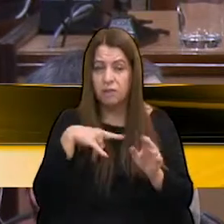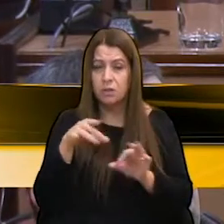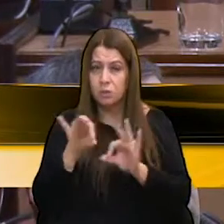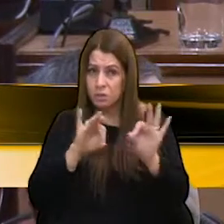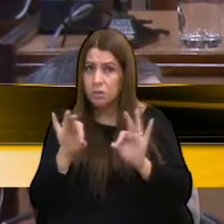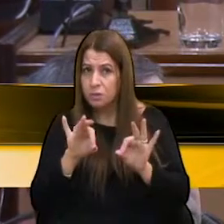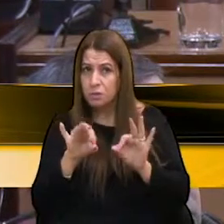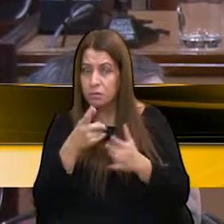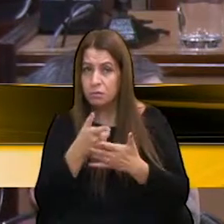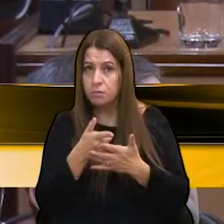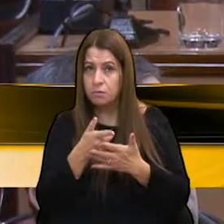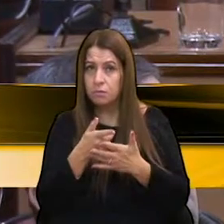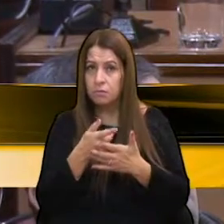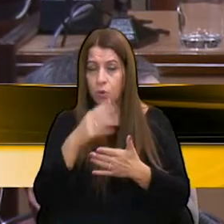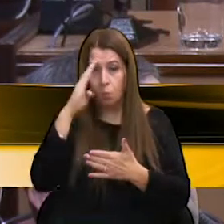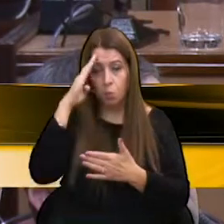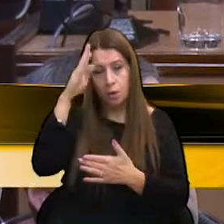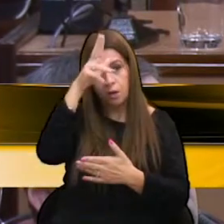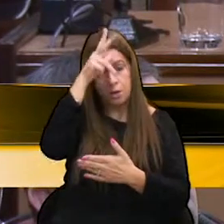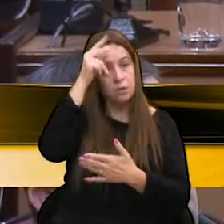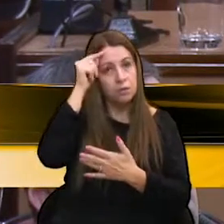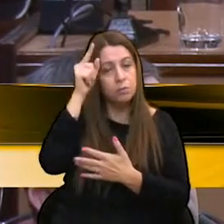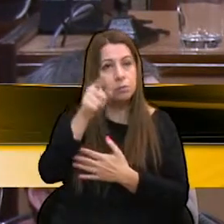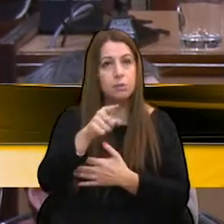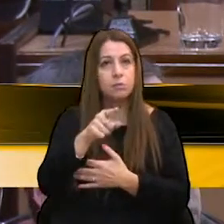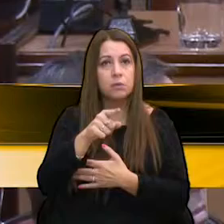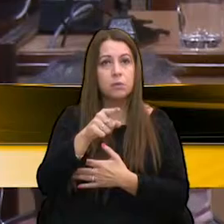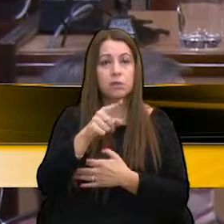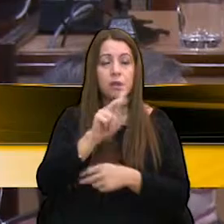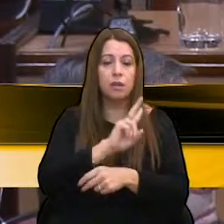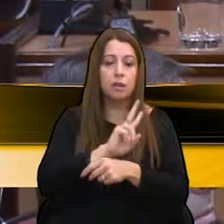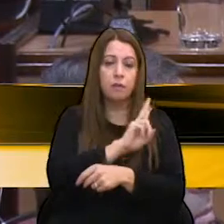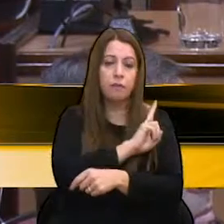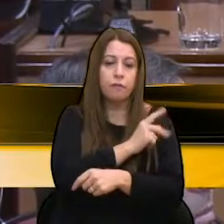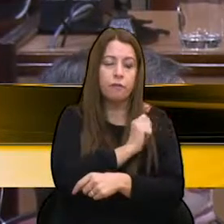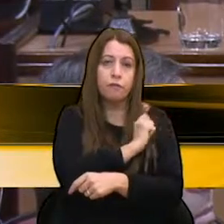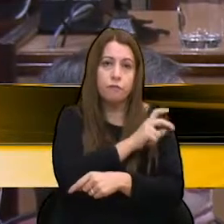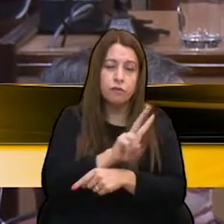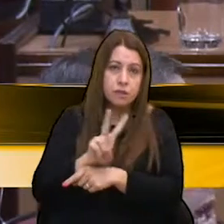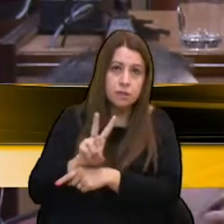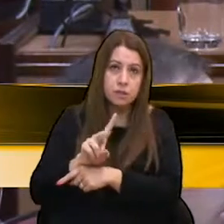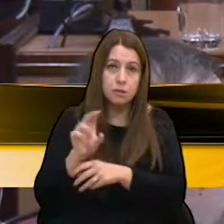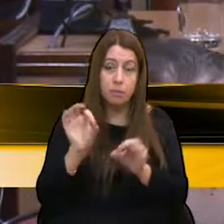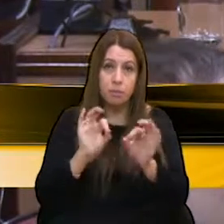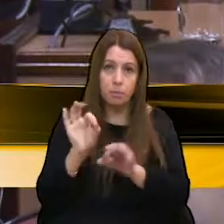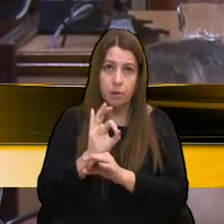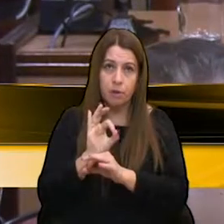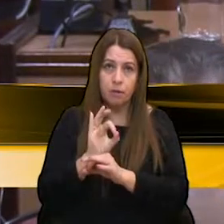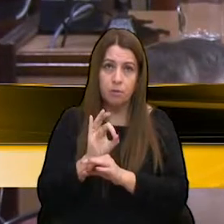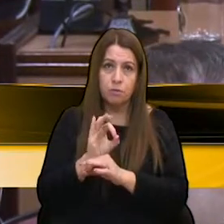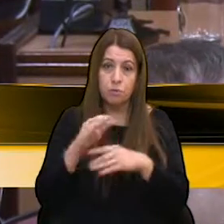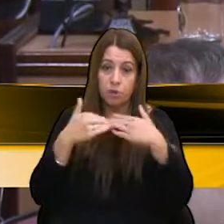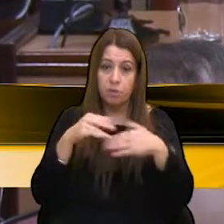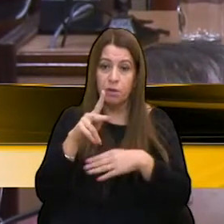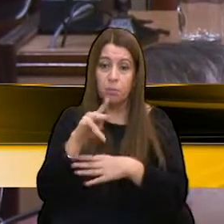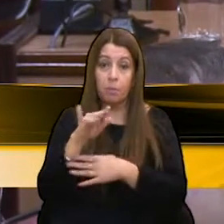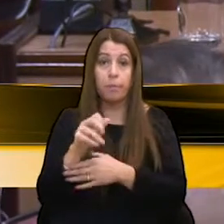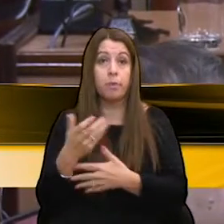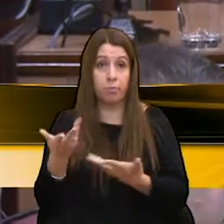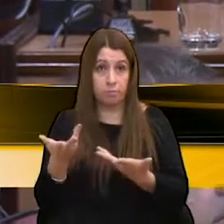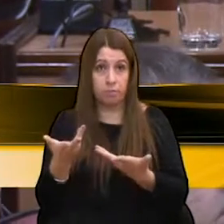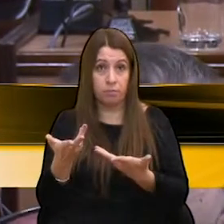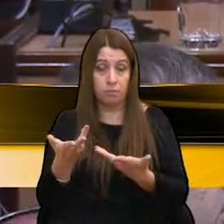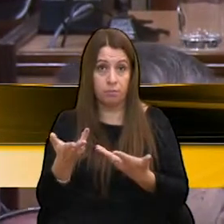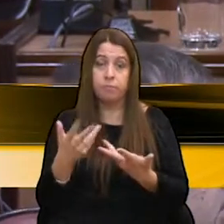Caravaggio, a guarda municipal, a fiscalização de trânsito, estão preparados com caminhão-pipa, sabe, ao longo do caminho.